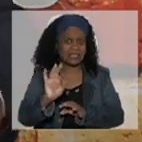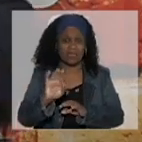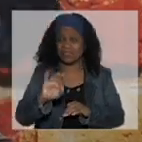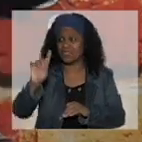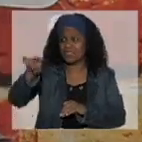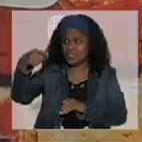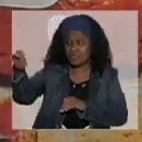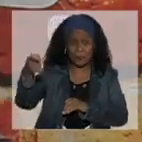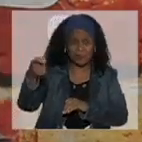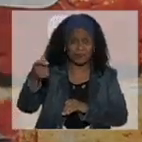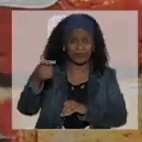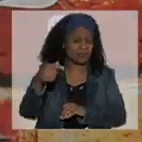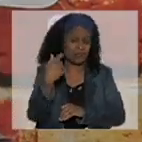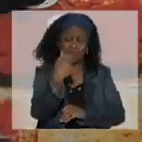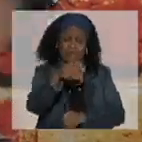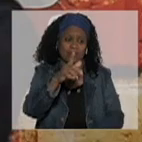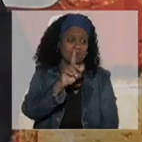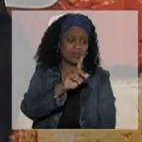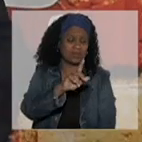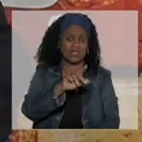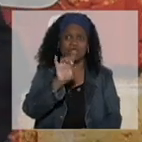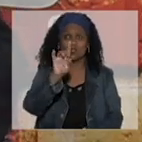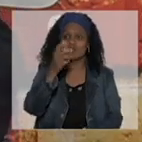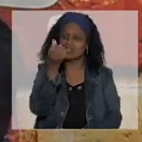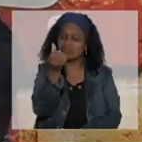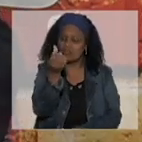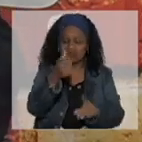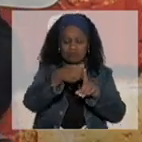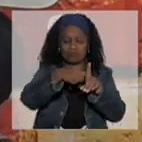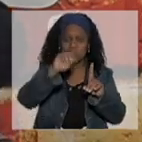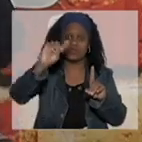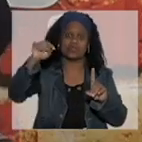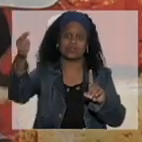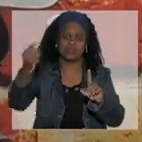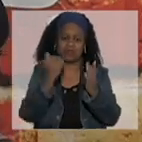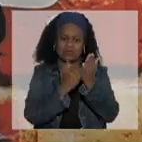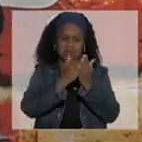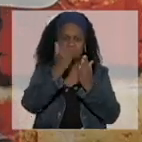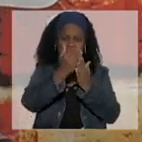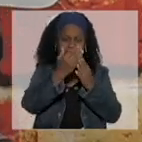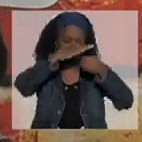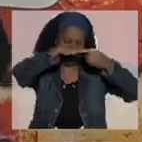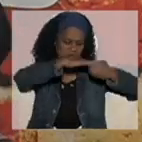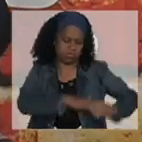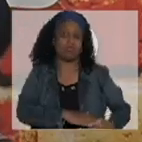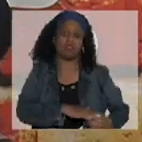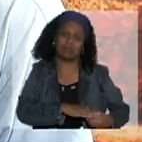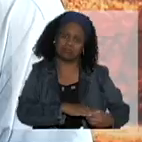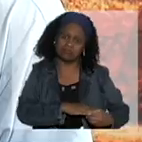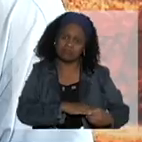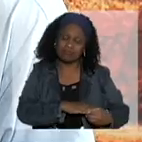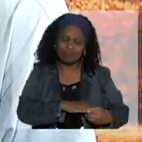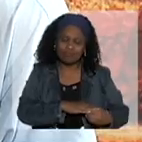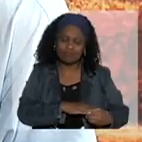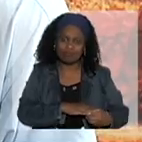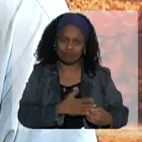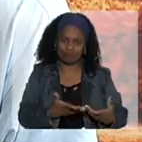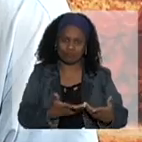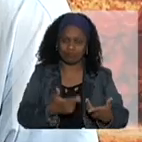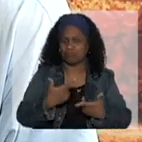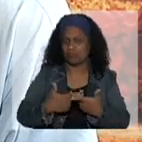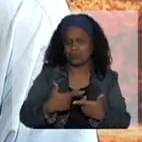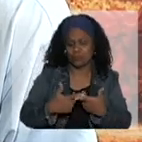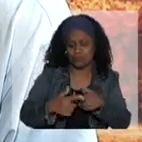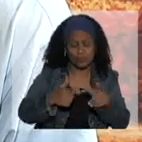carteira e depois pode ser que eu venha apesar de você seis meses depois né então assim é um processo de desqualificação de parada de precarização